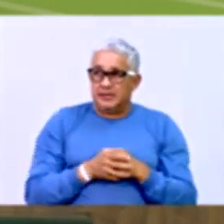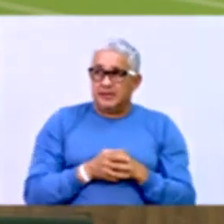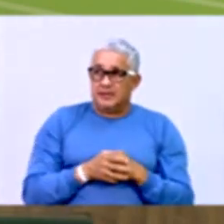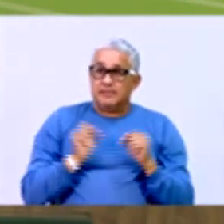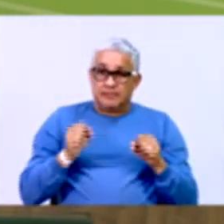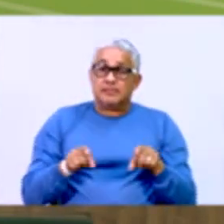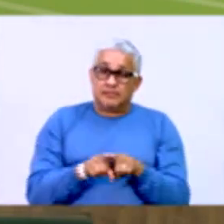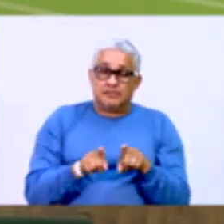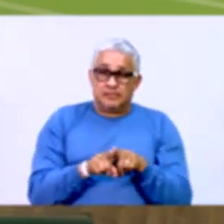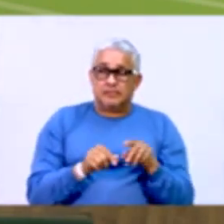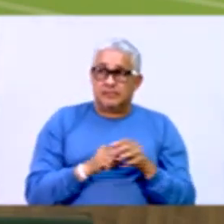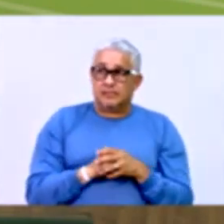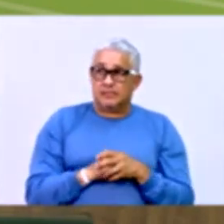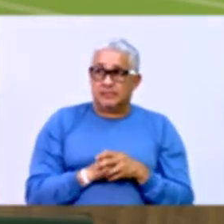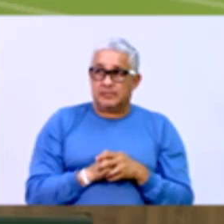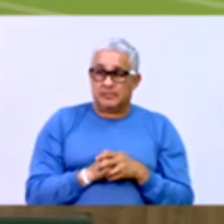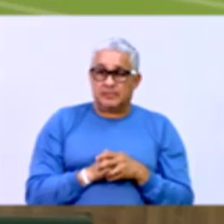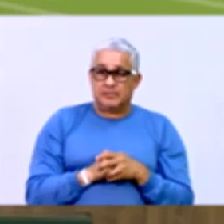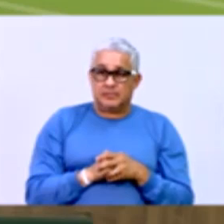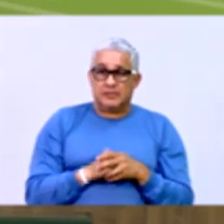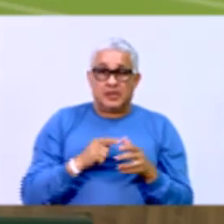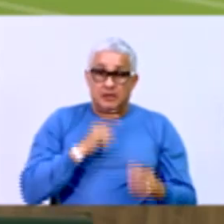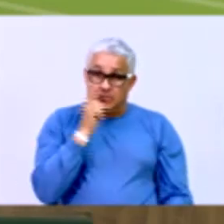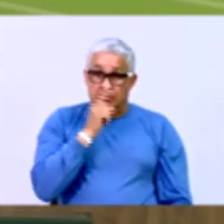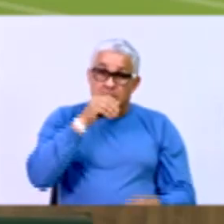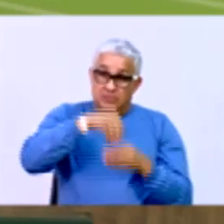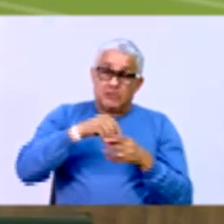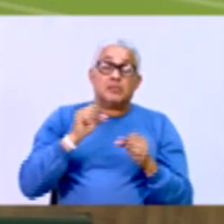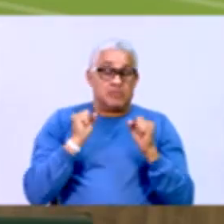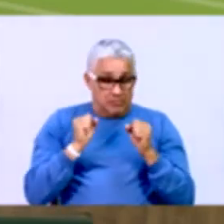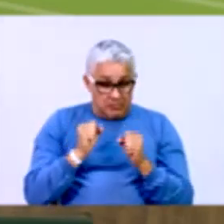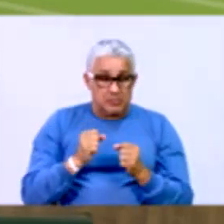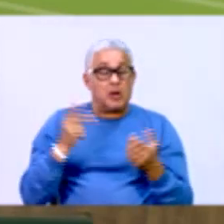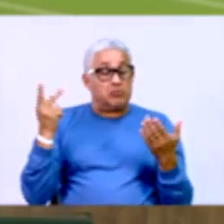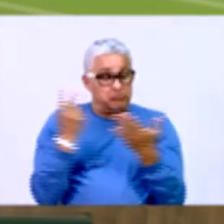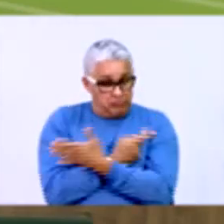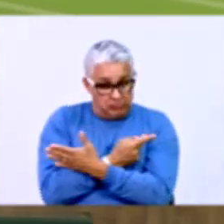pode também, a própria auditoria pode conter falhas. A auditoria,